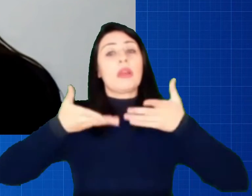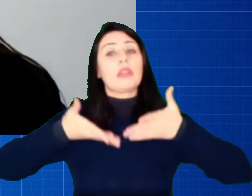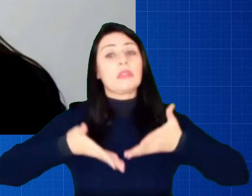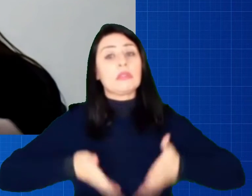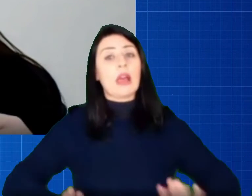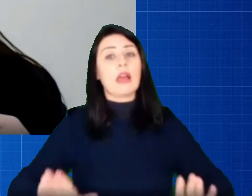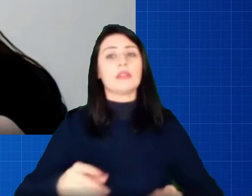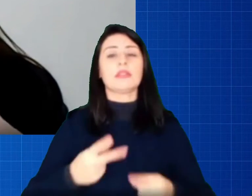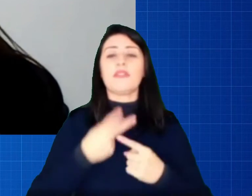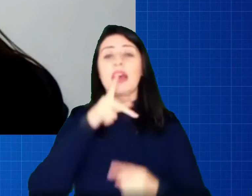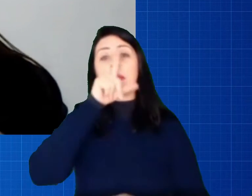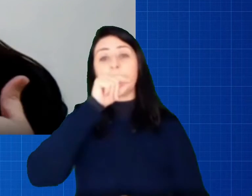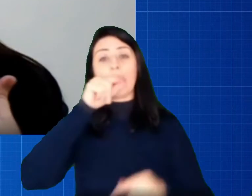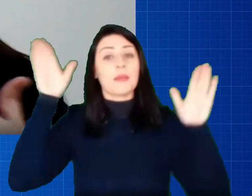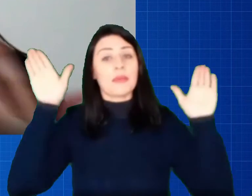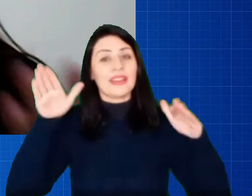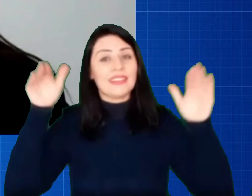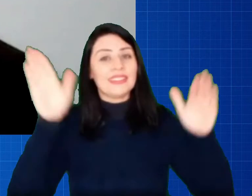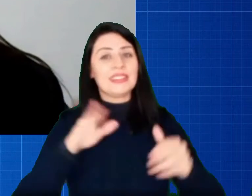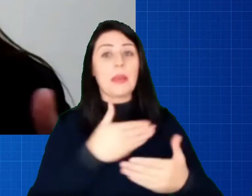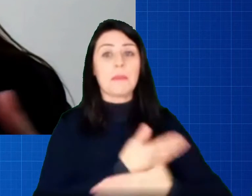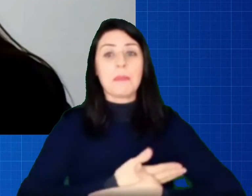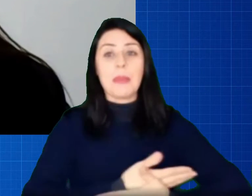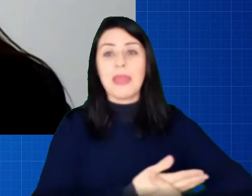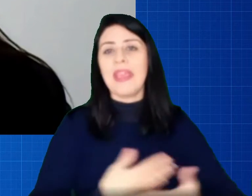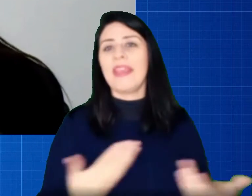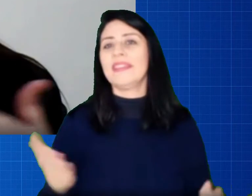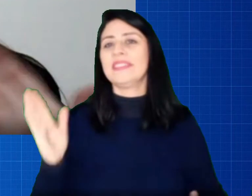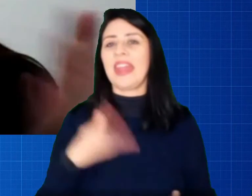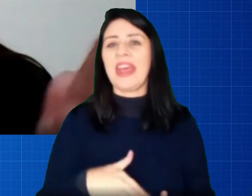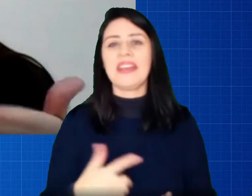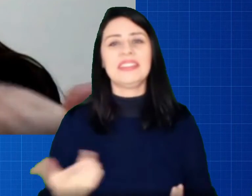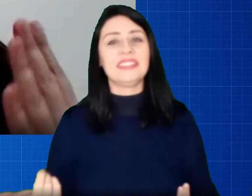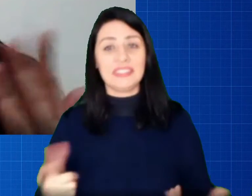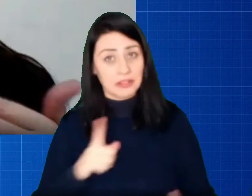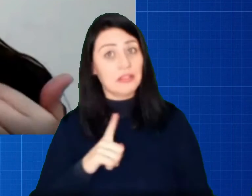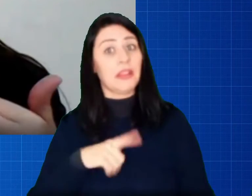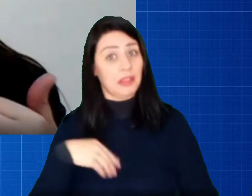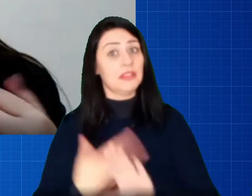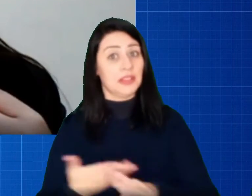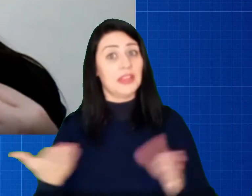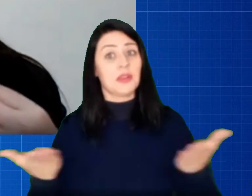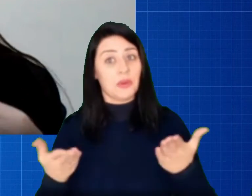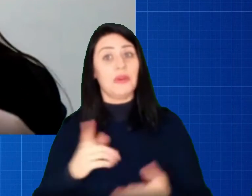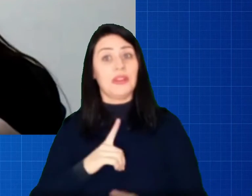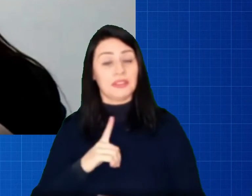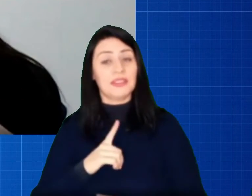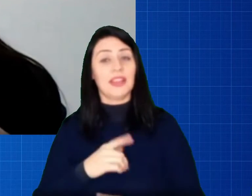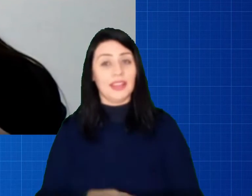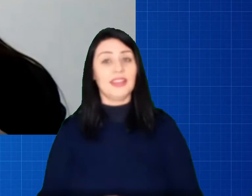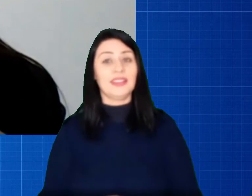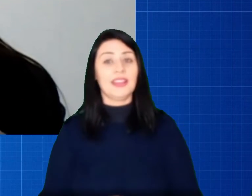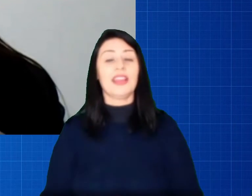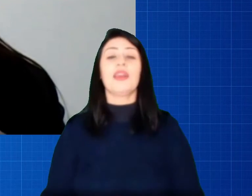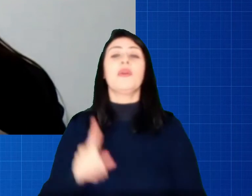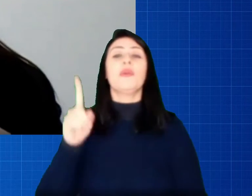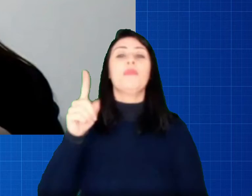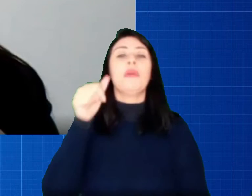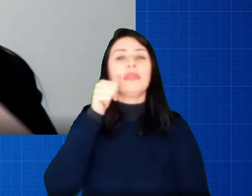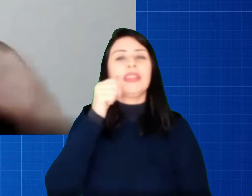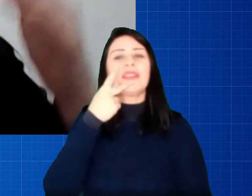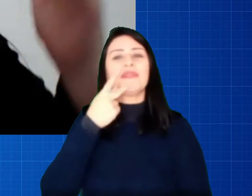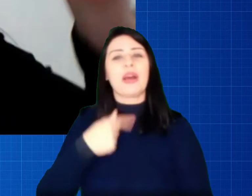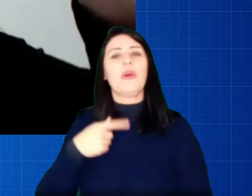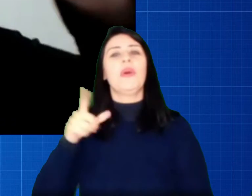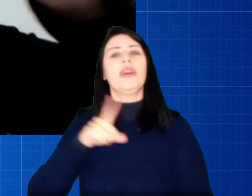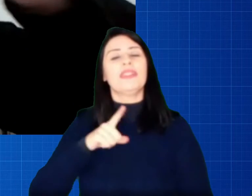Sabe, nem como o bebê sai da barriga da mãe, né? Da questão da cegonha, das histórias que surgem, ainda existem essas histórias. E